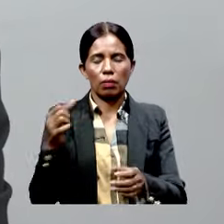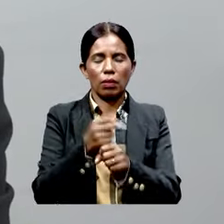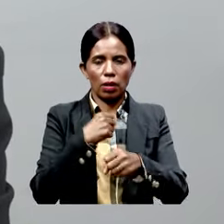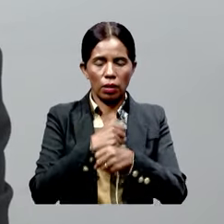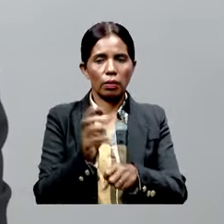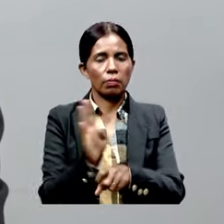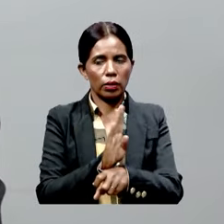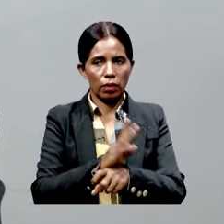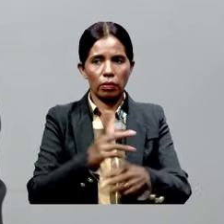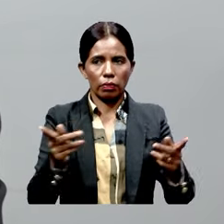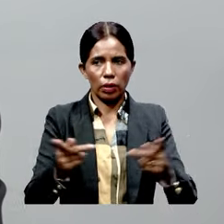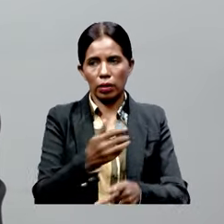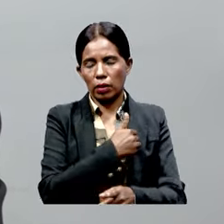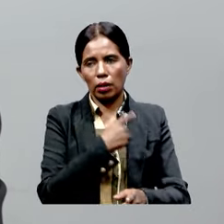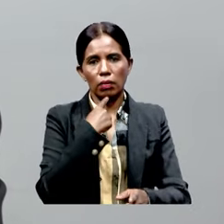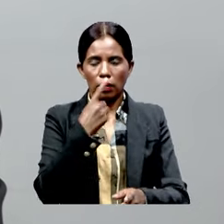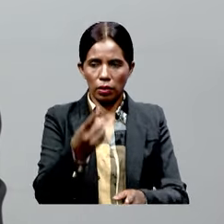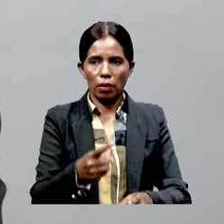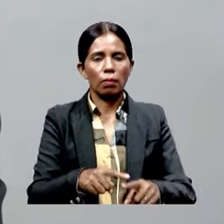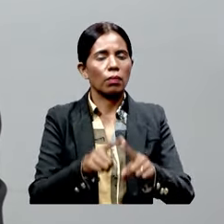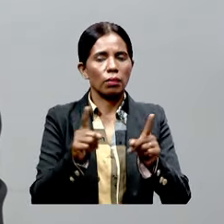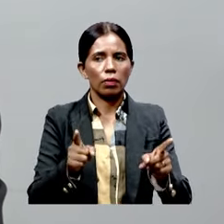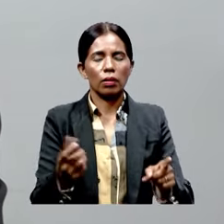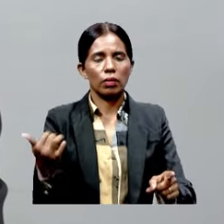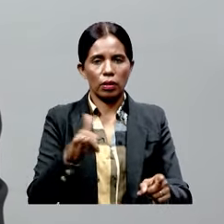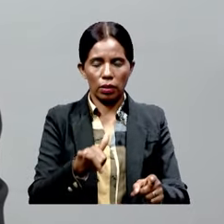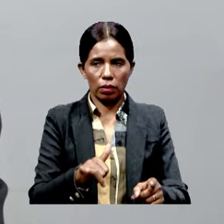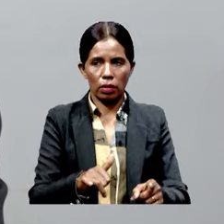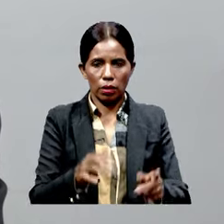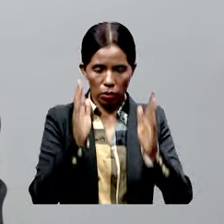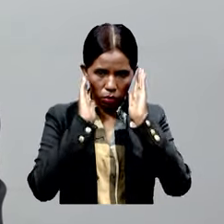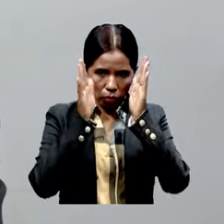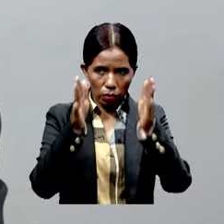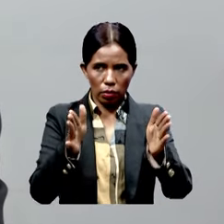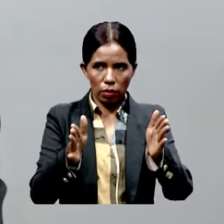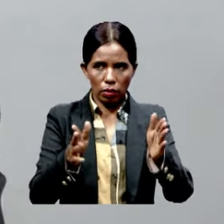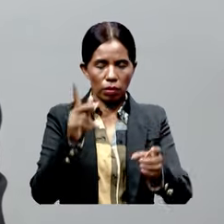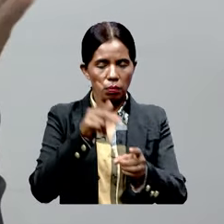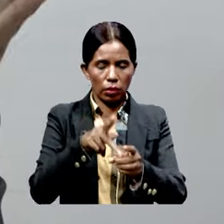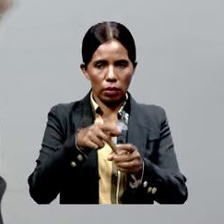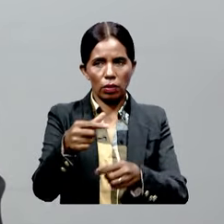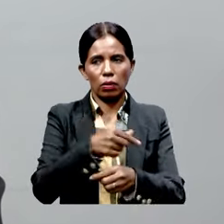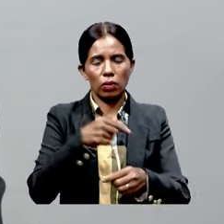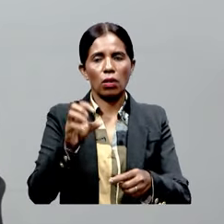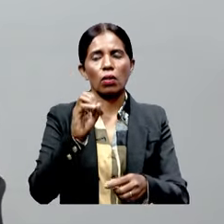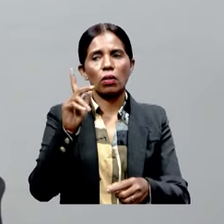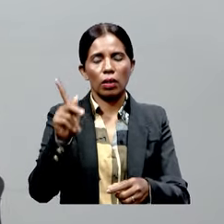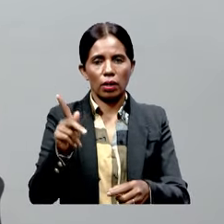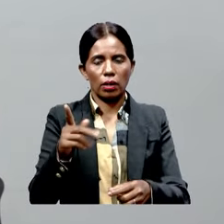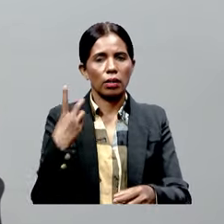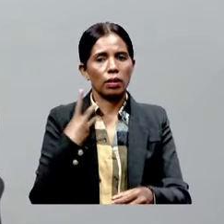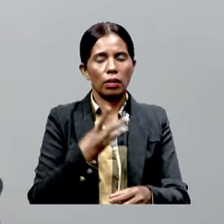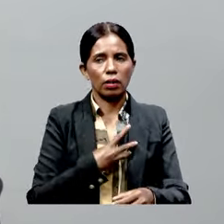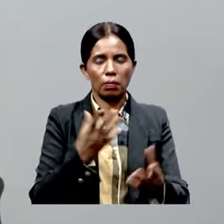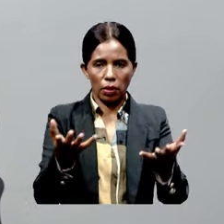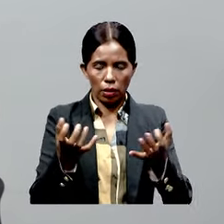a área de investimento será ser o que tem que ser. Mas, bem, se lá, será ser a lua, e a mina no gás. Ani lamu tira ni kapas tu tevis. Tapi dana mi